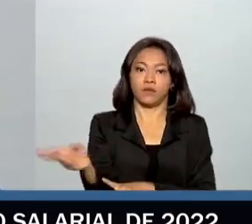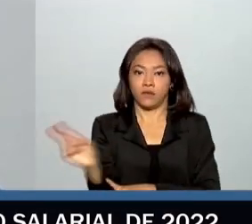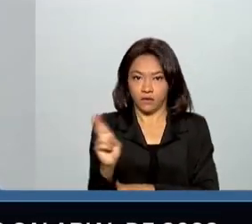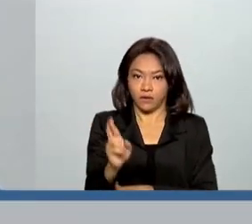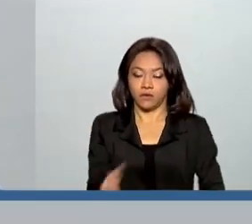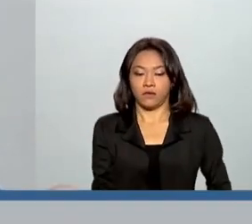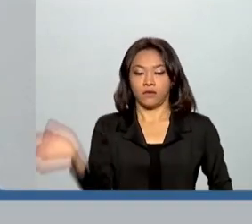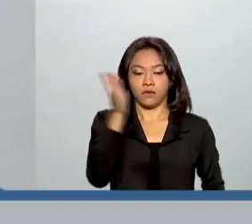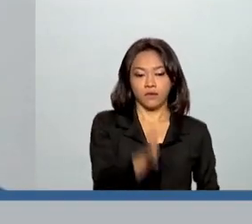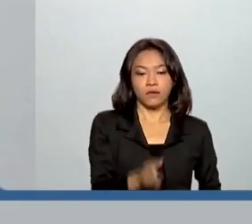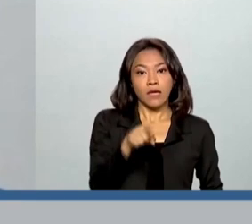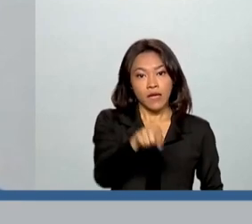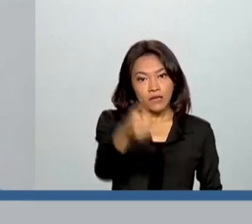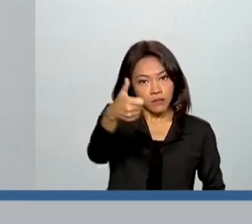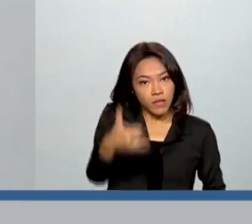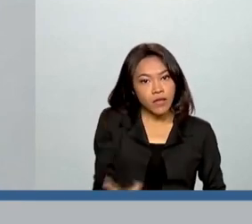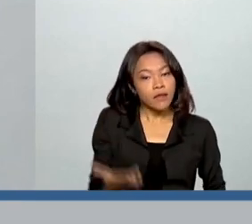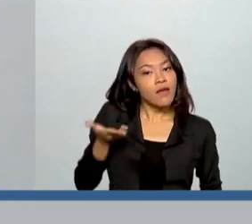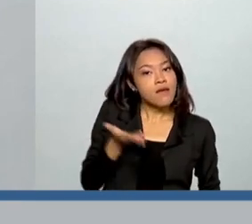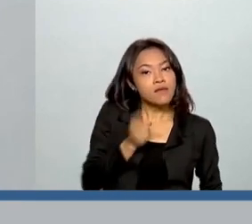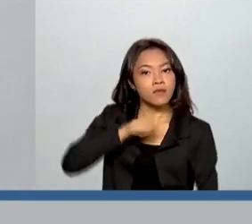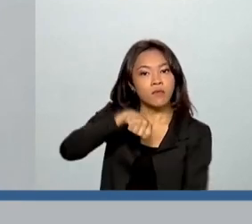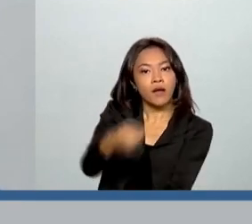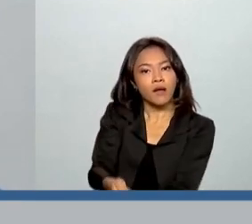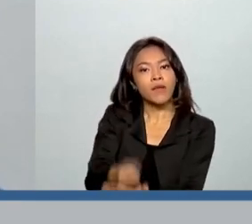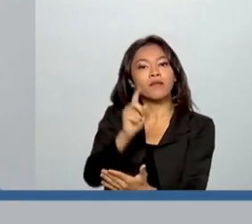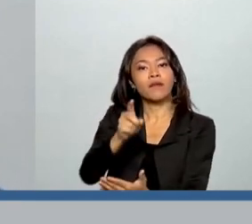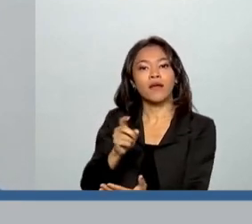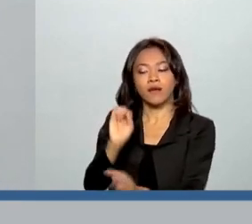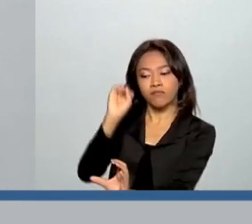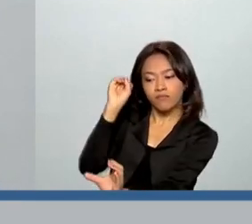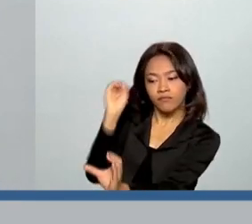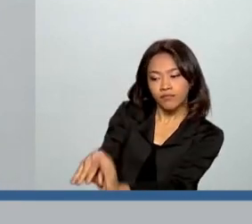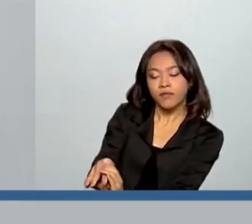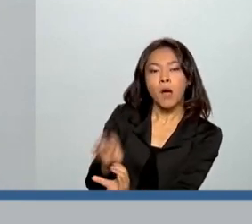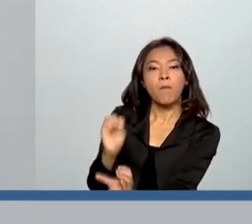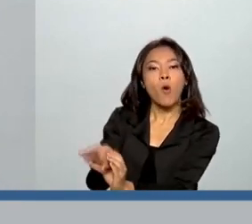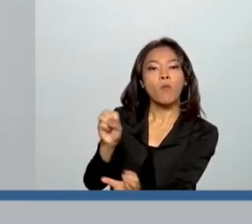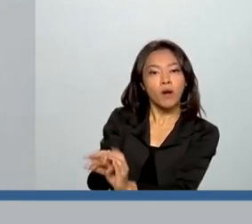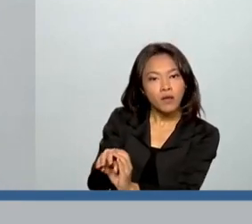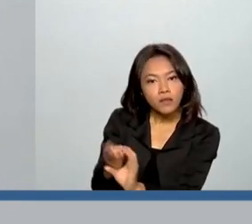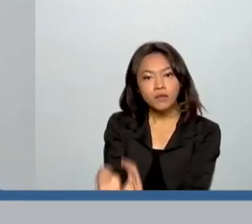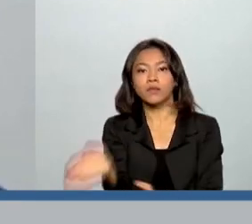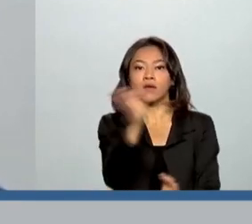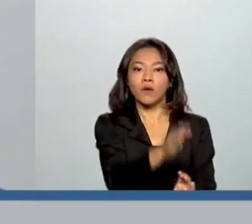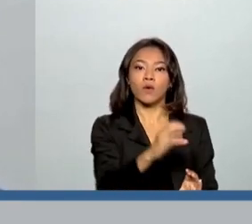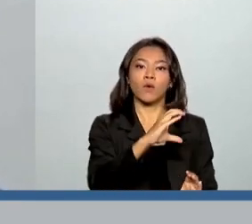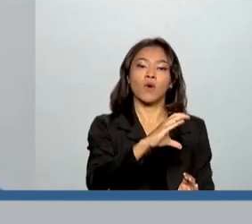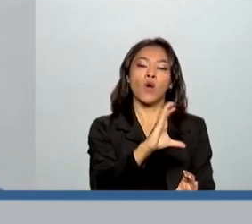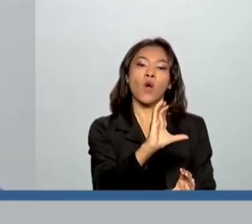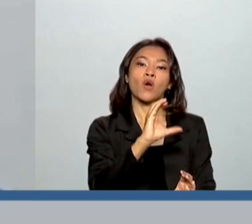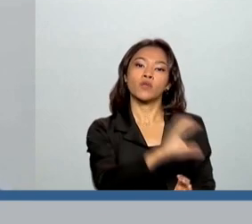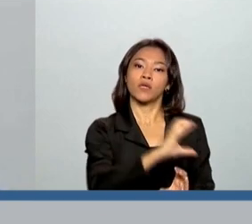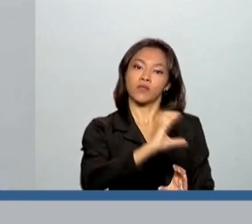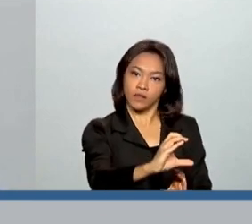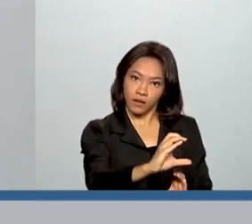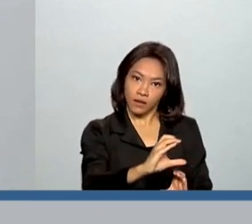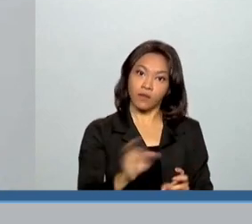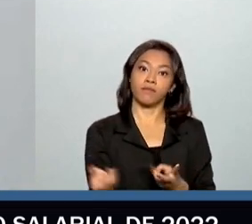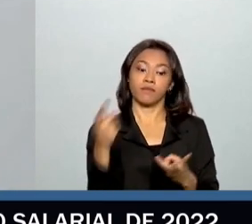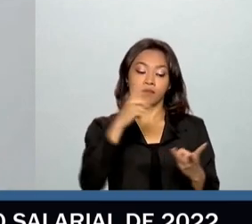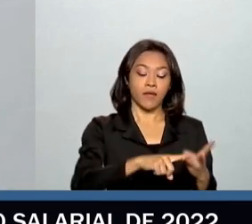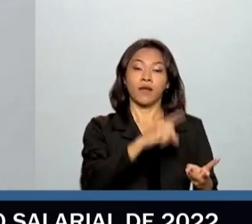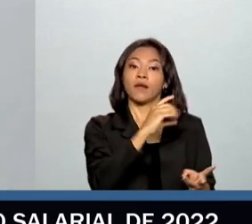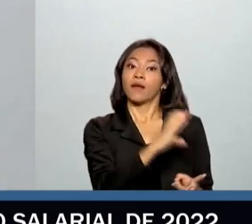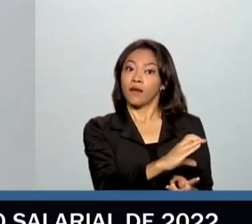Esse pagamento é via crédito em conta corrente ou na poupança da Caixa Econômica, crédito pelo Caixa